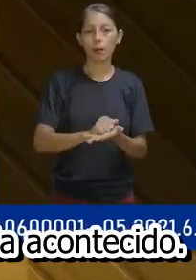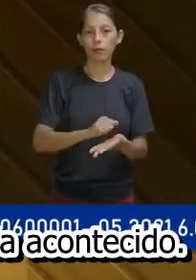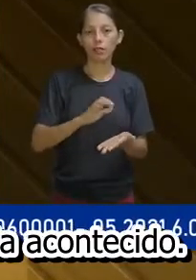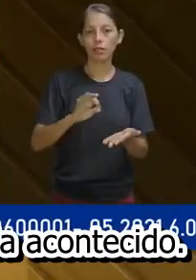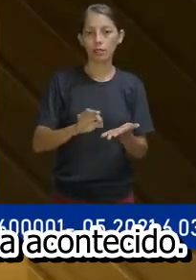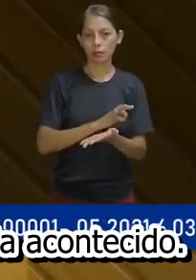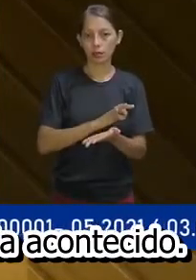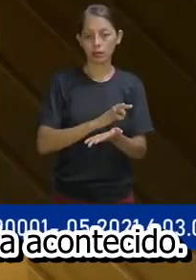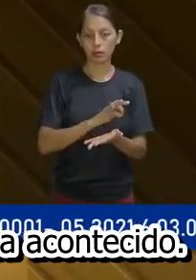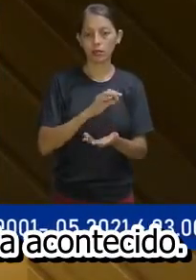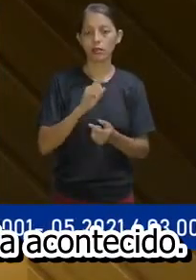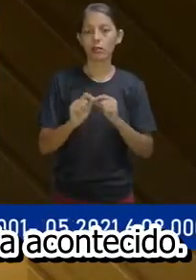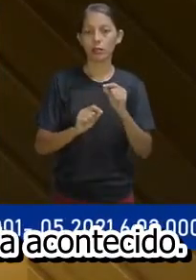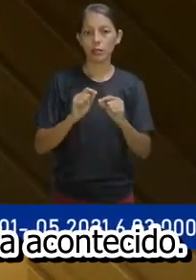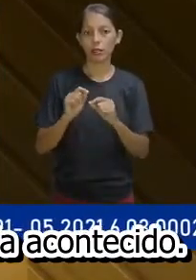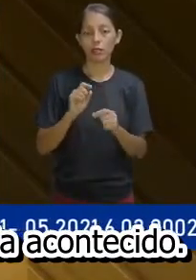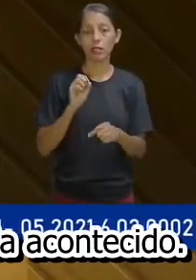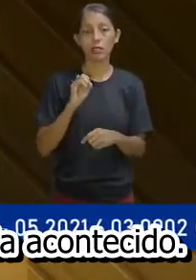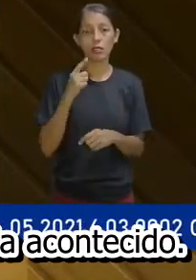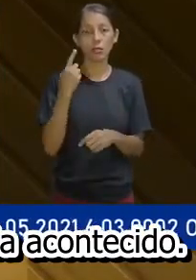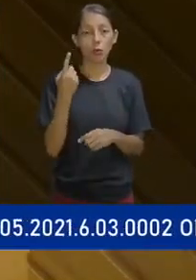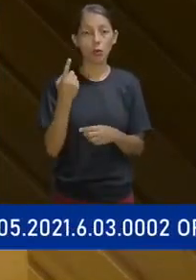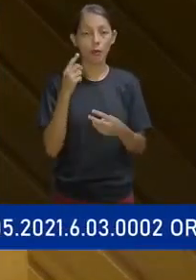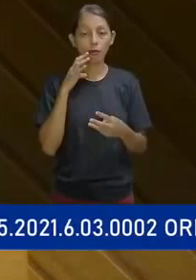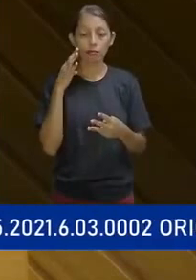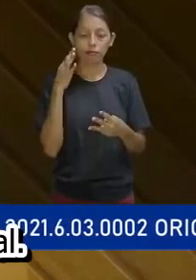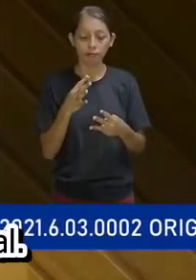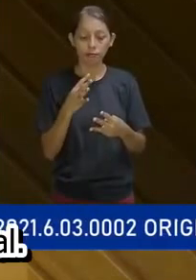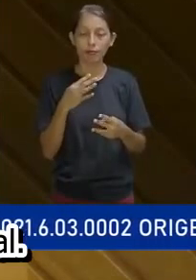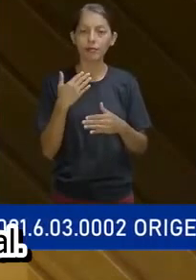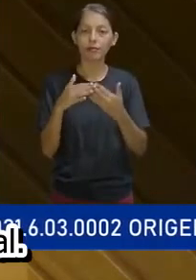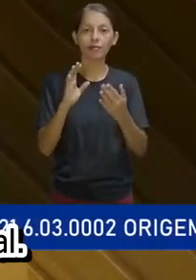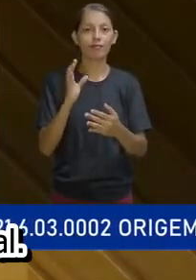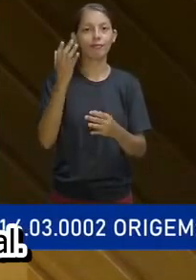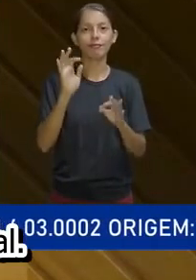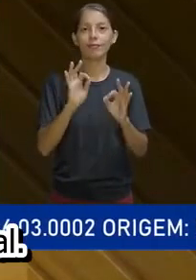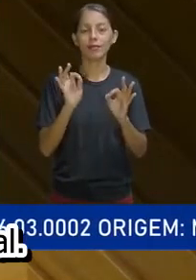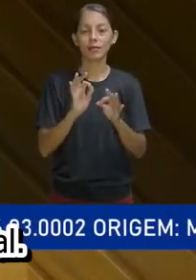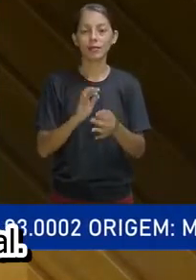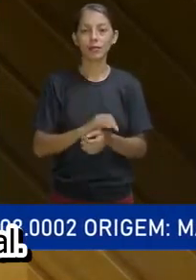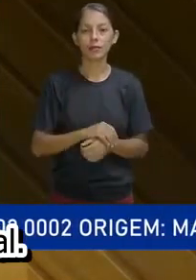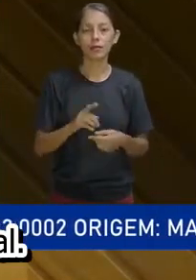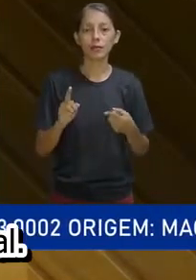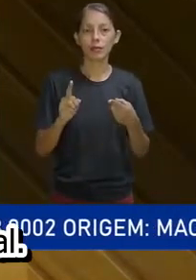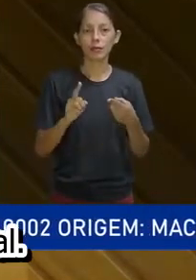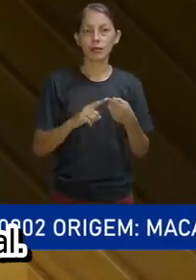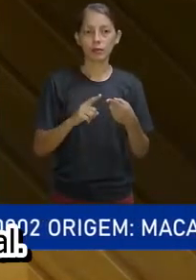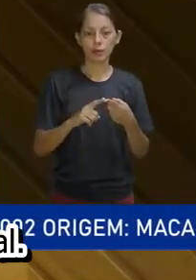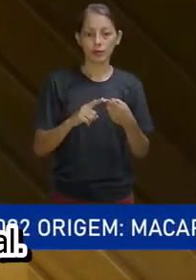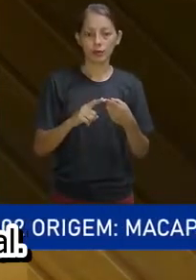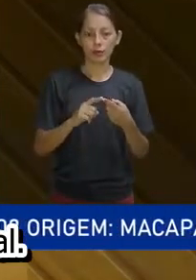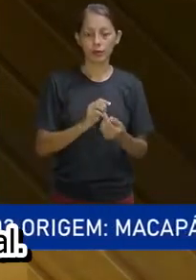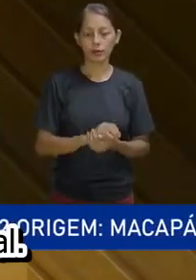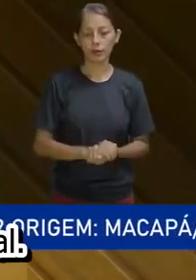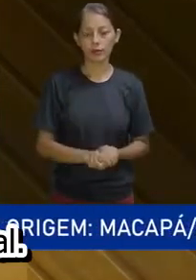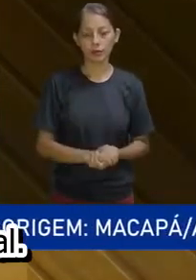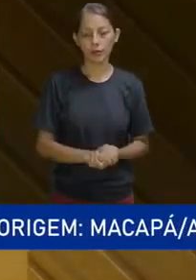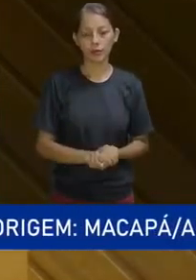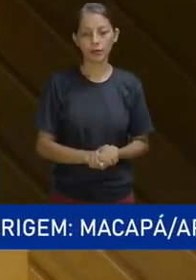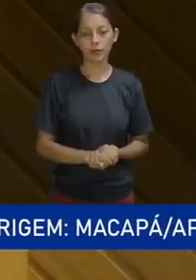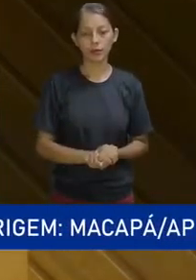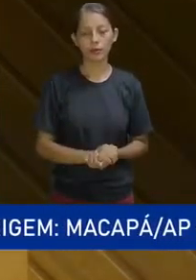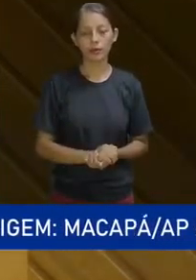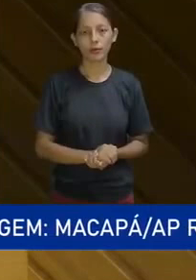fosse suprida, com certeza isso não teria acontecido. Primeira, comunicação do partido ao juiz